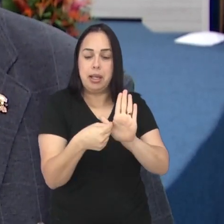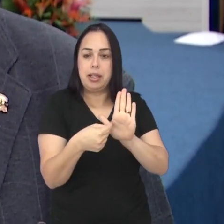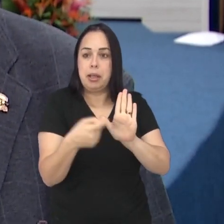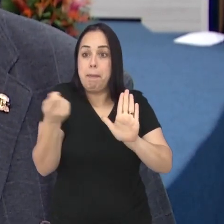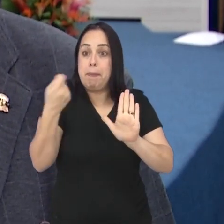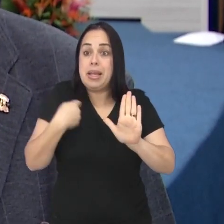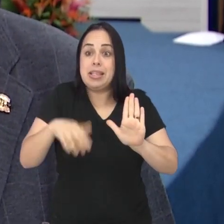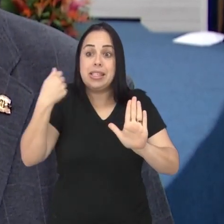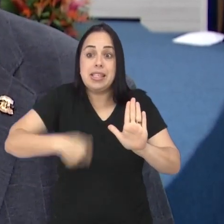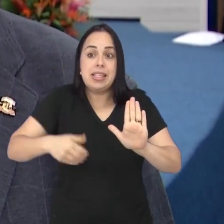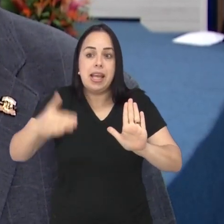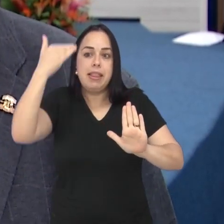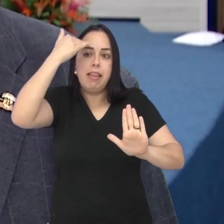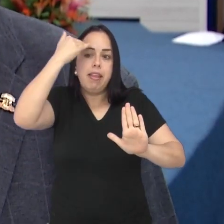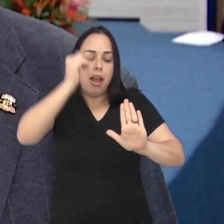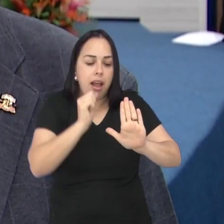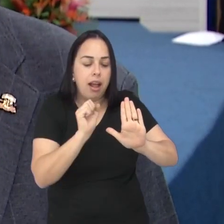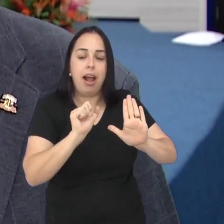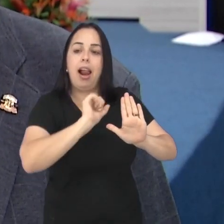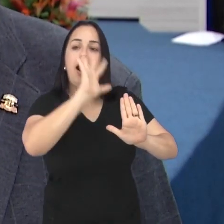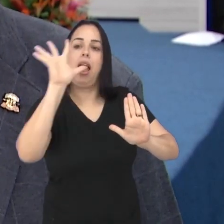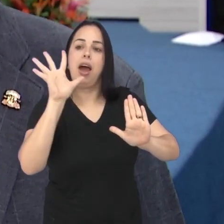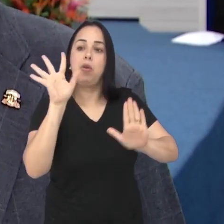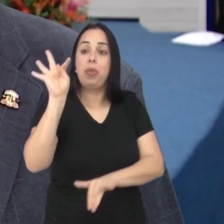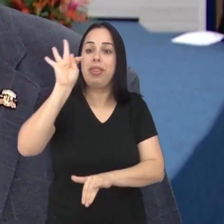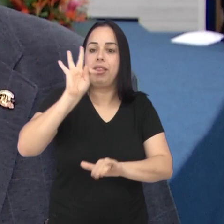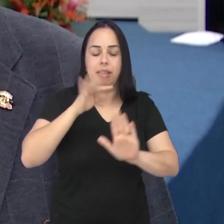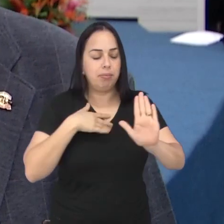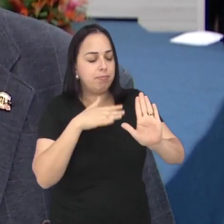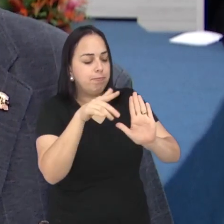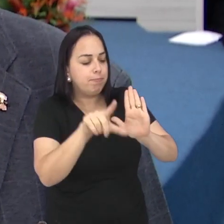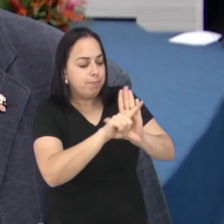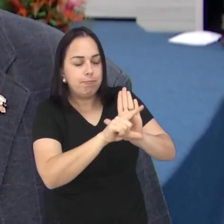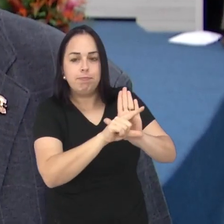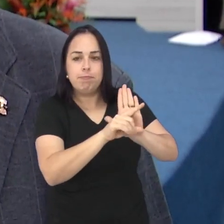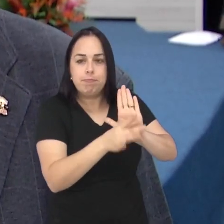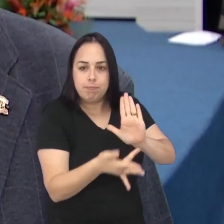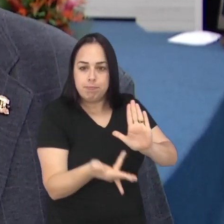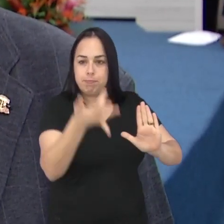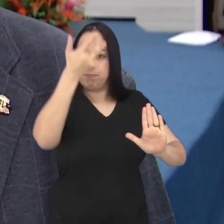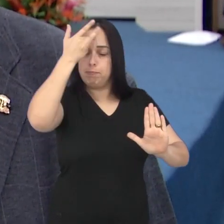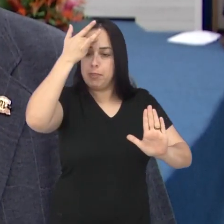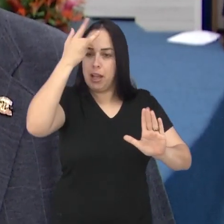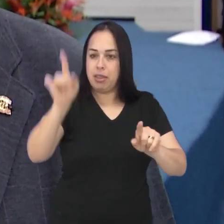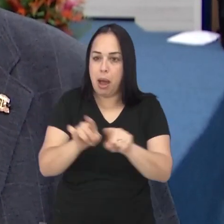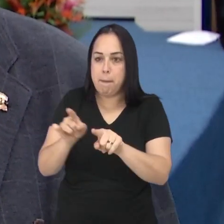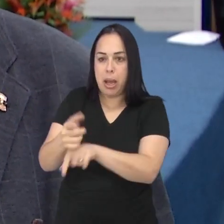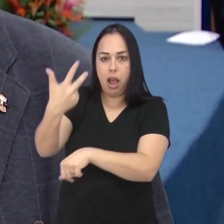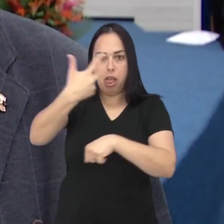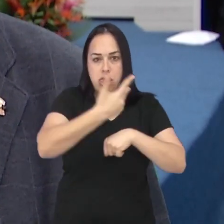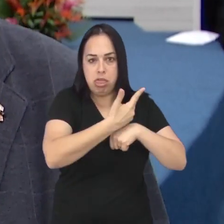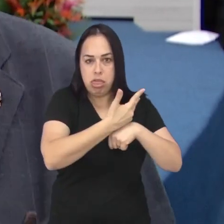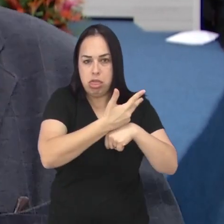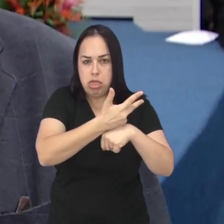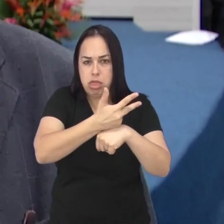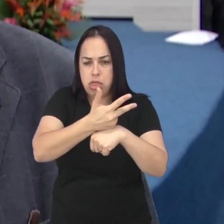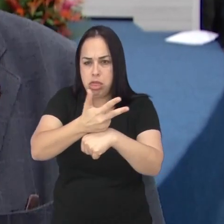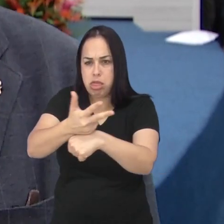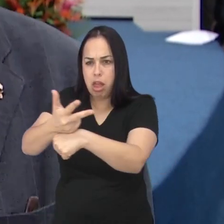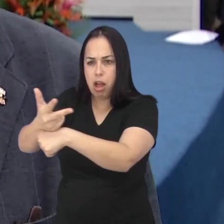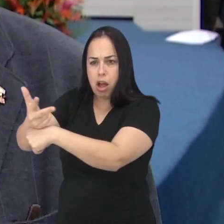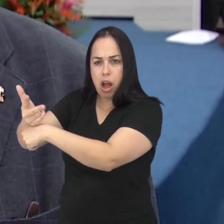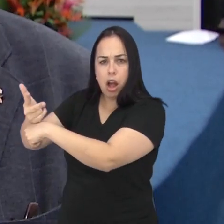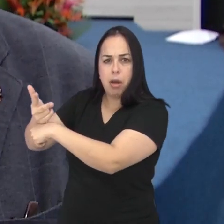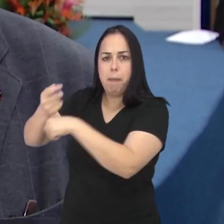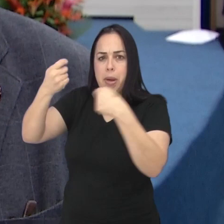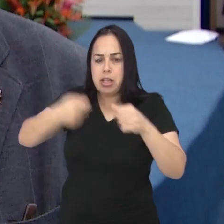de necessidade de domínio tecnológico, você tem que gravar em som e imagem todos